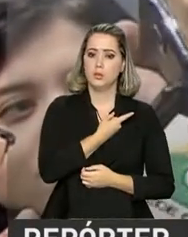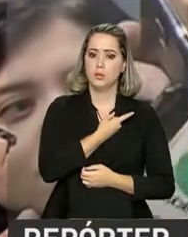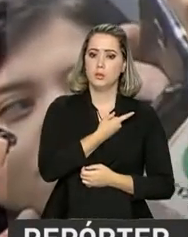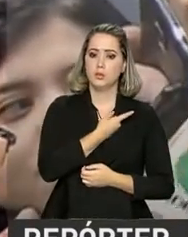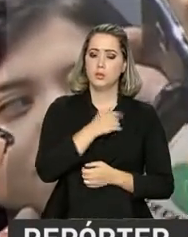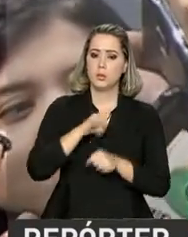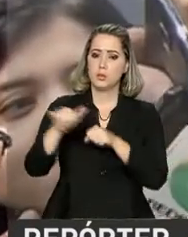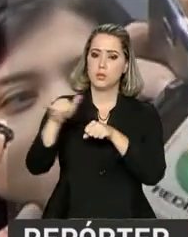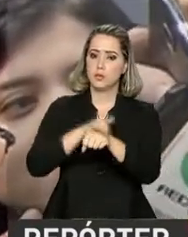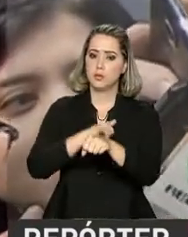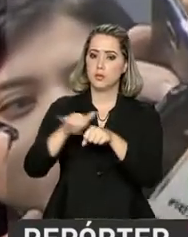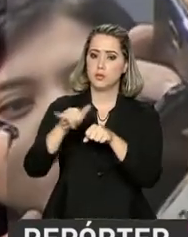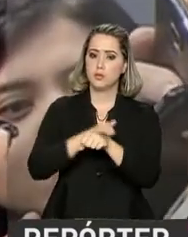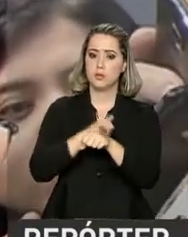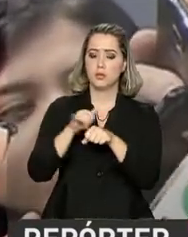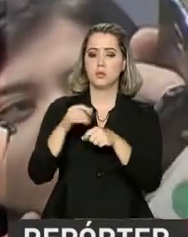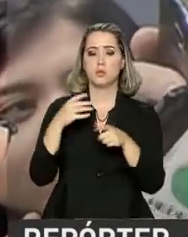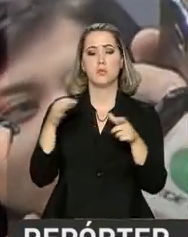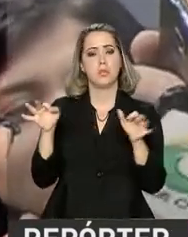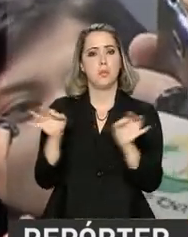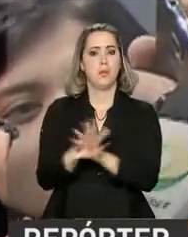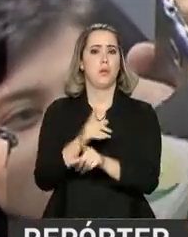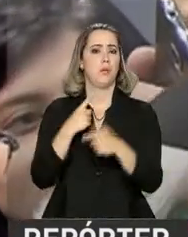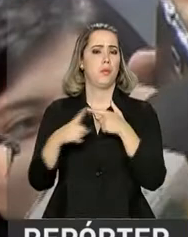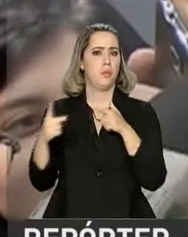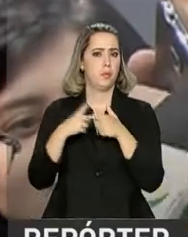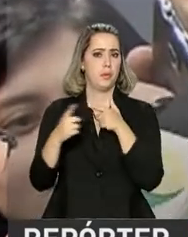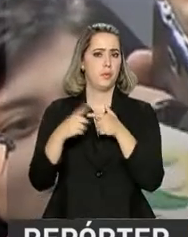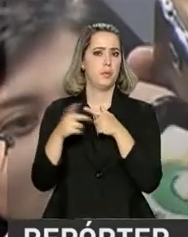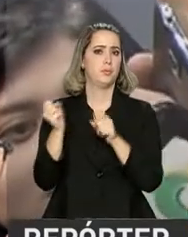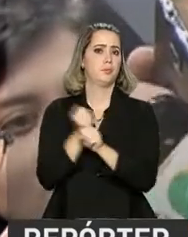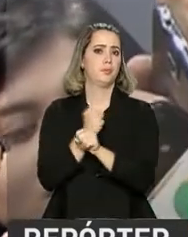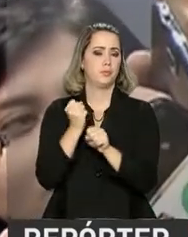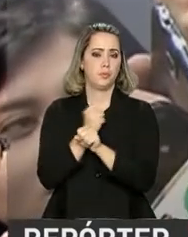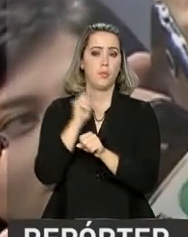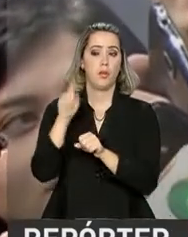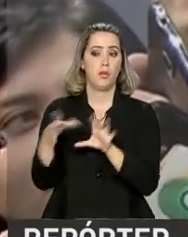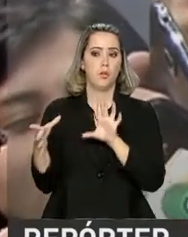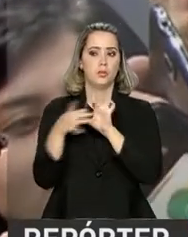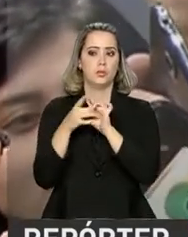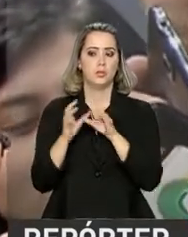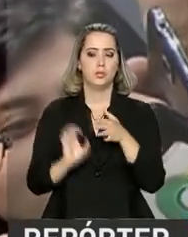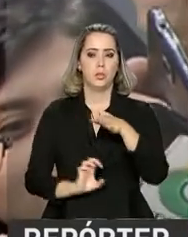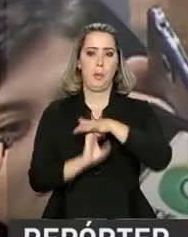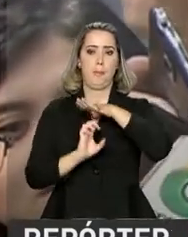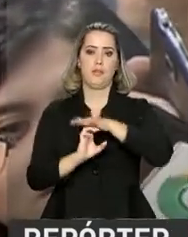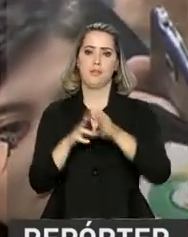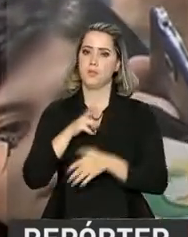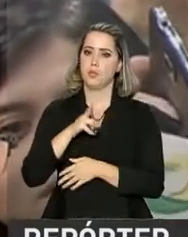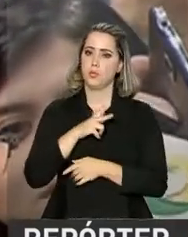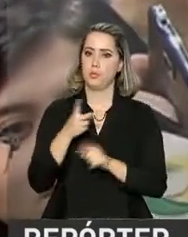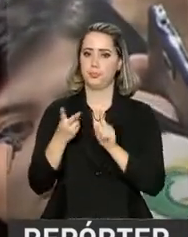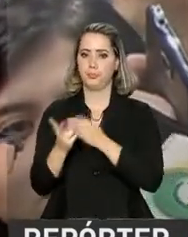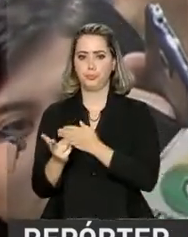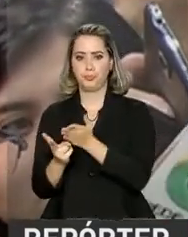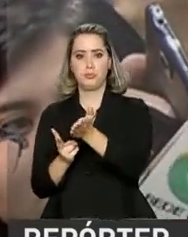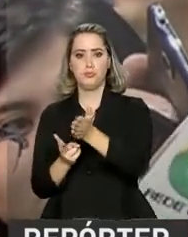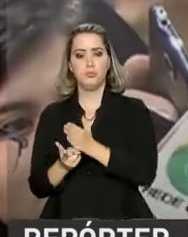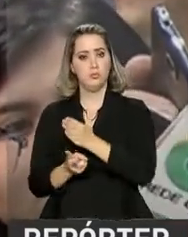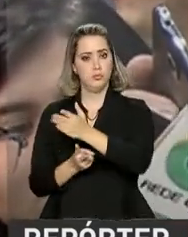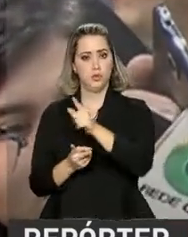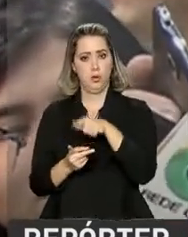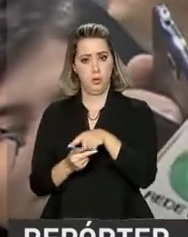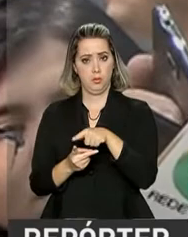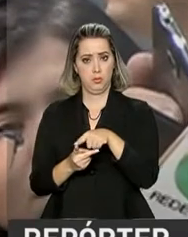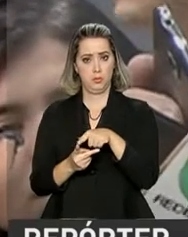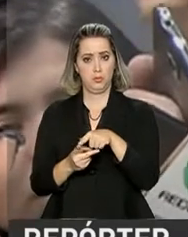de infraestrutura no país está calcado principalmente nas parcerias com o setor privado, em duas vertentes. Primeiro, a